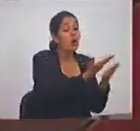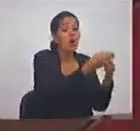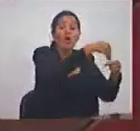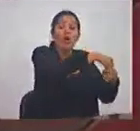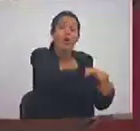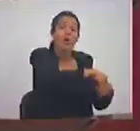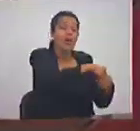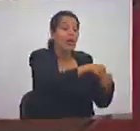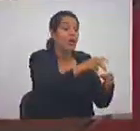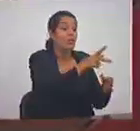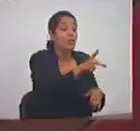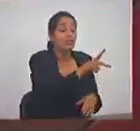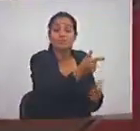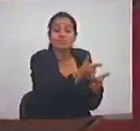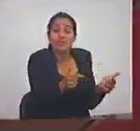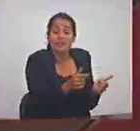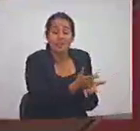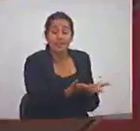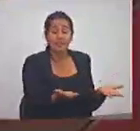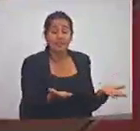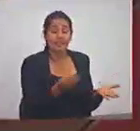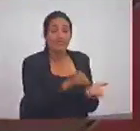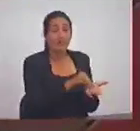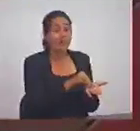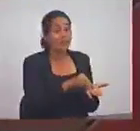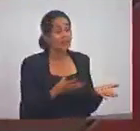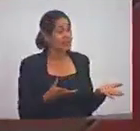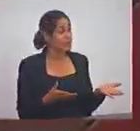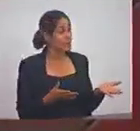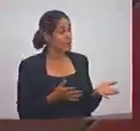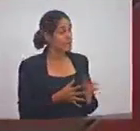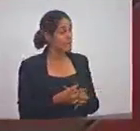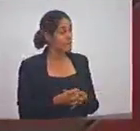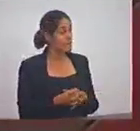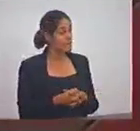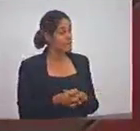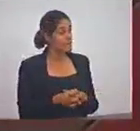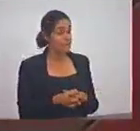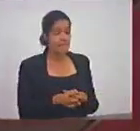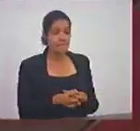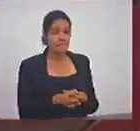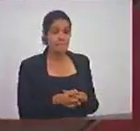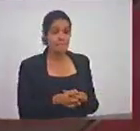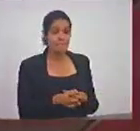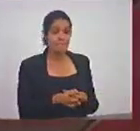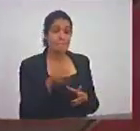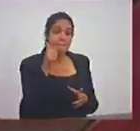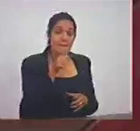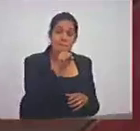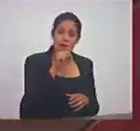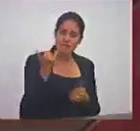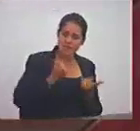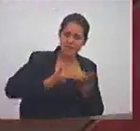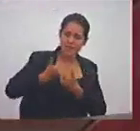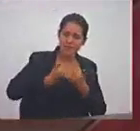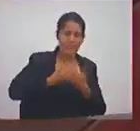pedagógico? Tem professor, tem mãe que veio reclamar aqui, e nós já temos gravado isso, para o momento oportuno. Tem mãe que vem nos reclamar que fala que cada semana